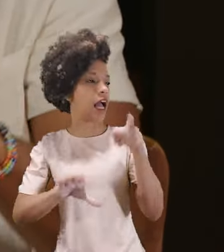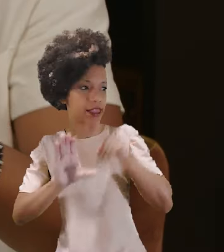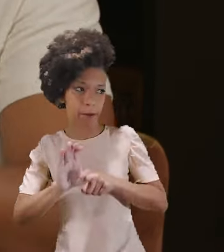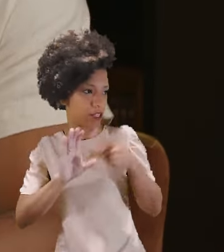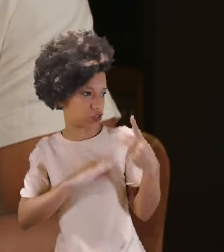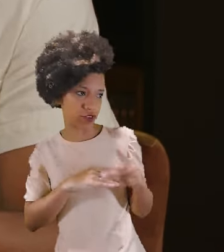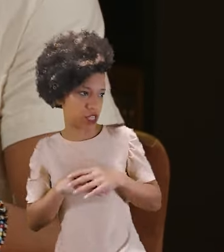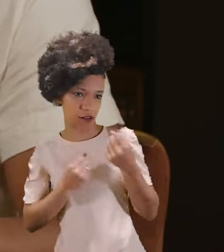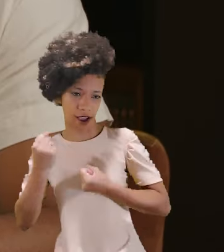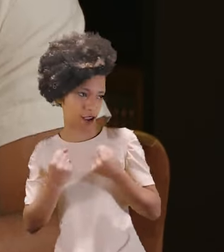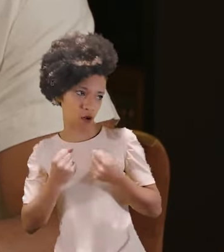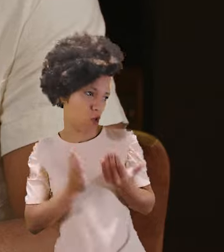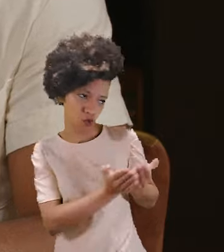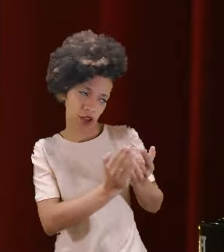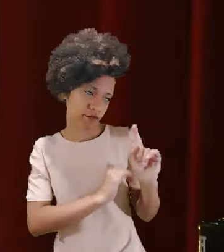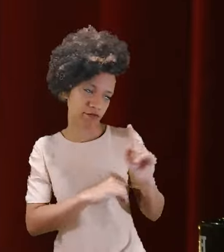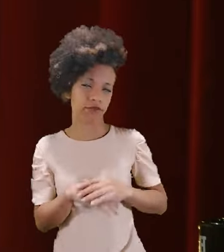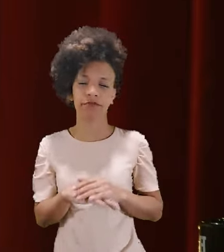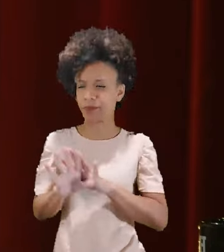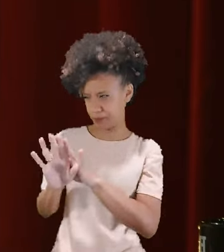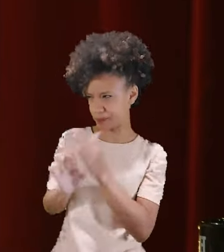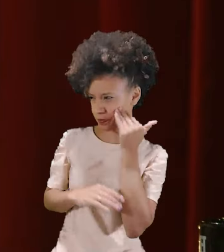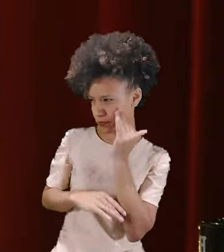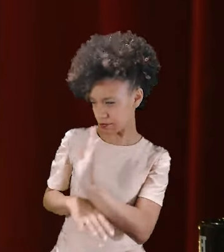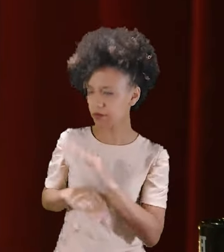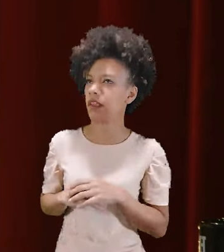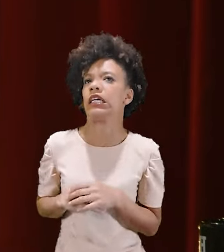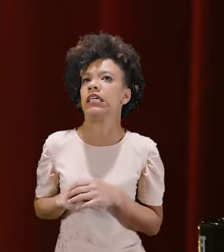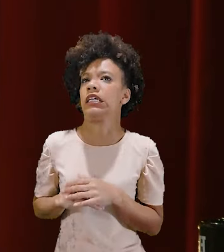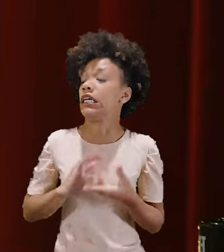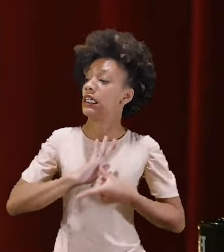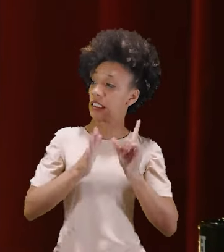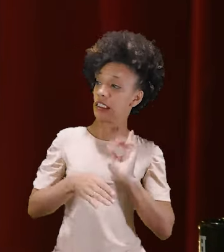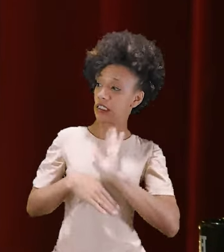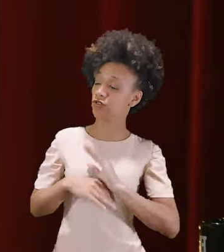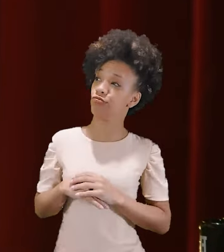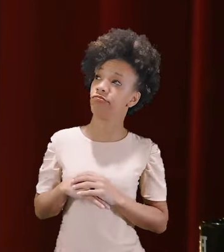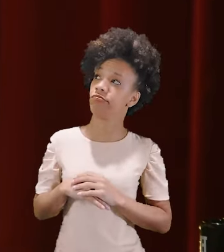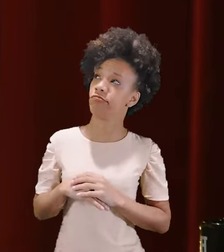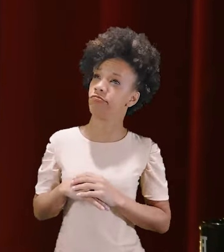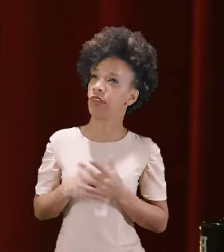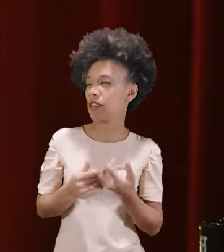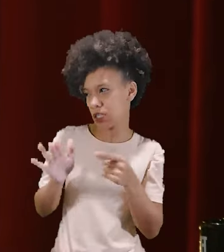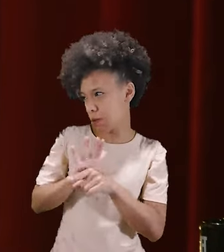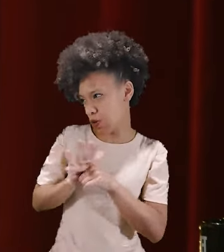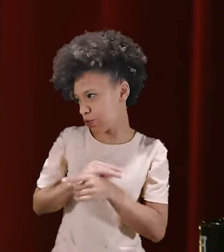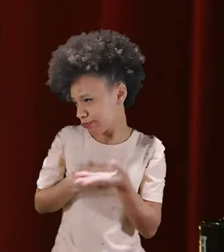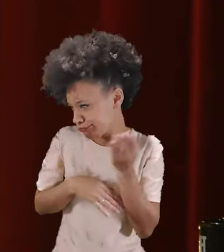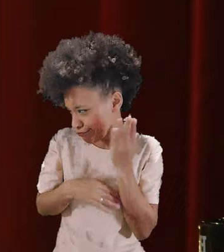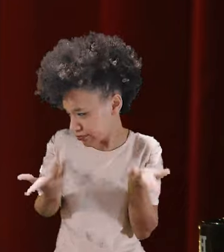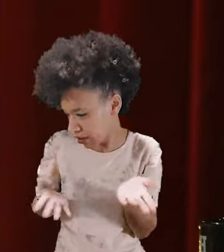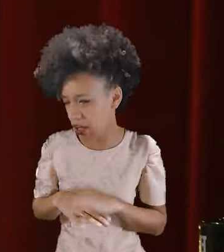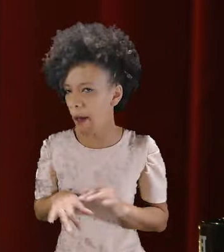para dar o carácter eu sem pé diferente assim então então então tem uma coisa agora preciso saber antes da gente entrar na as